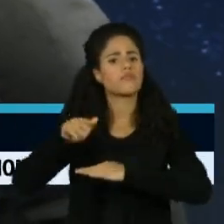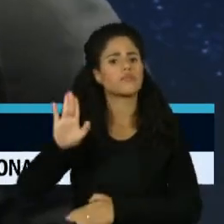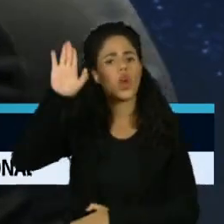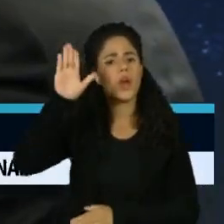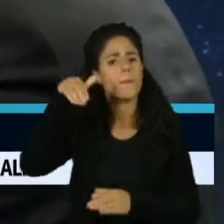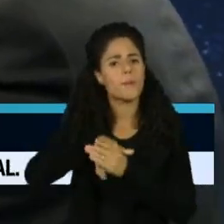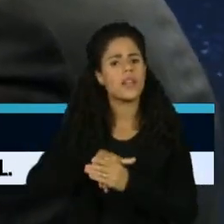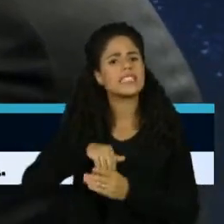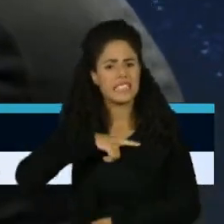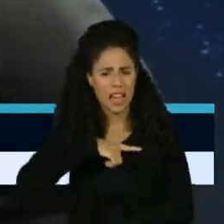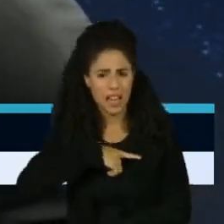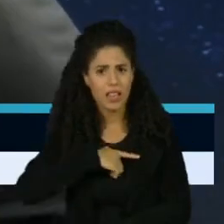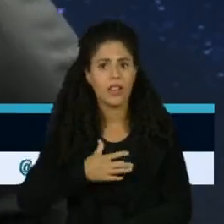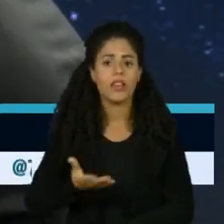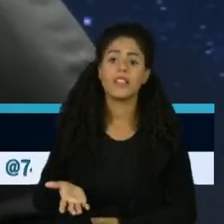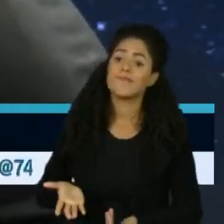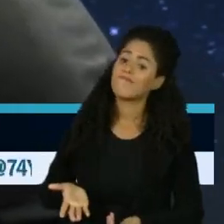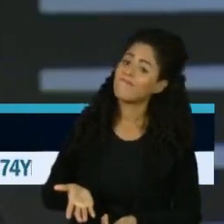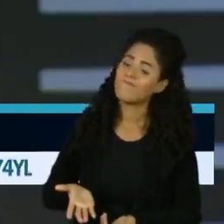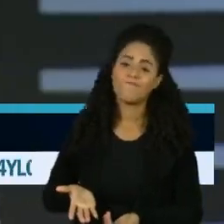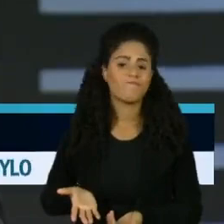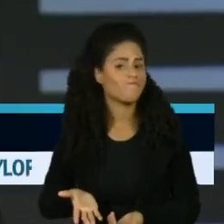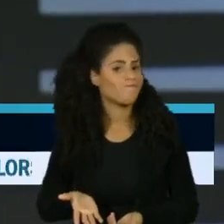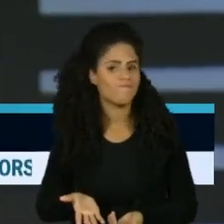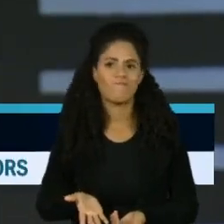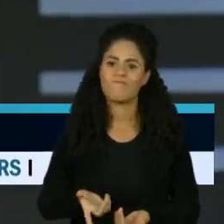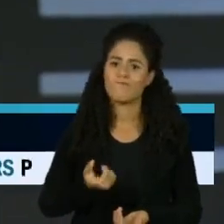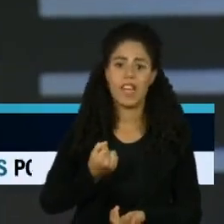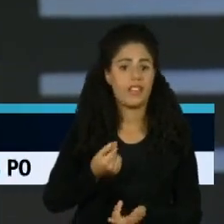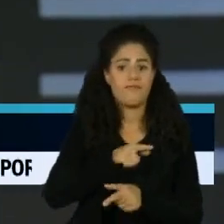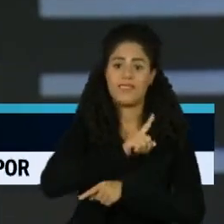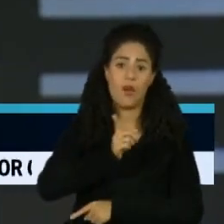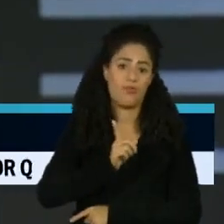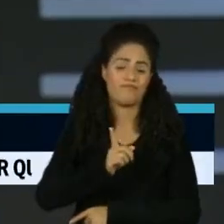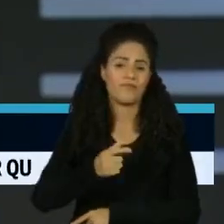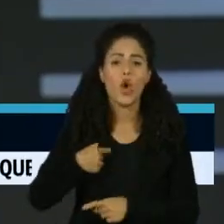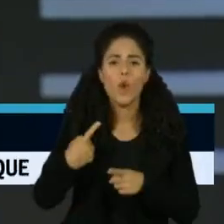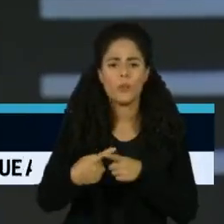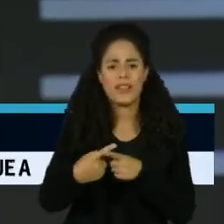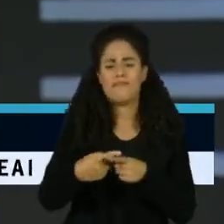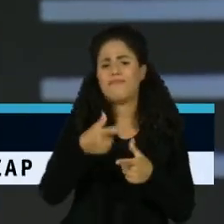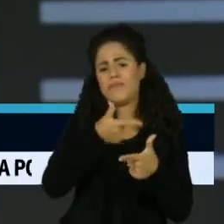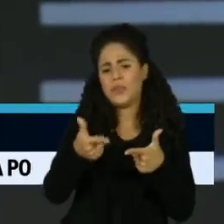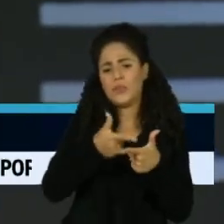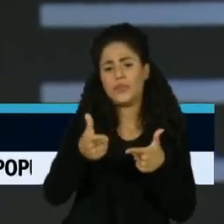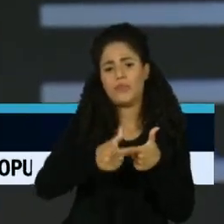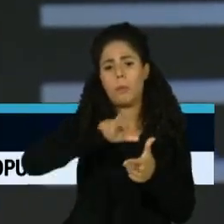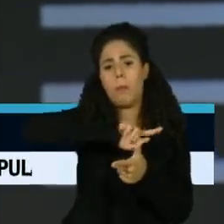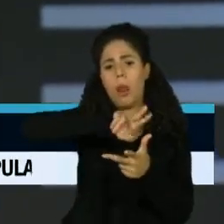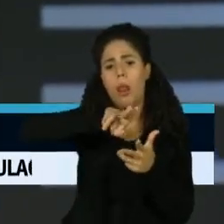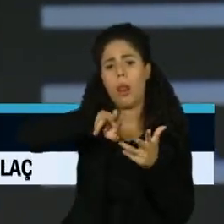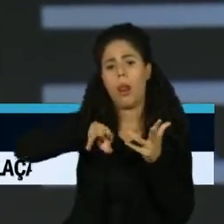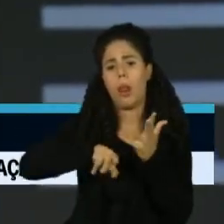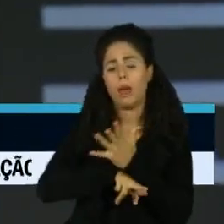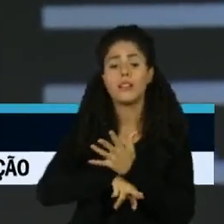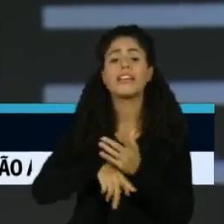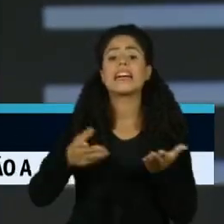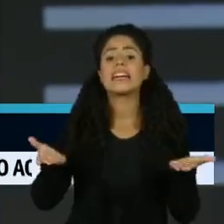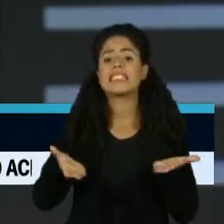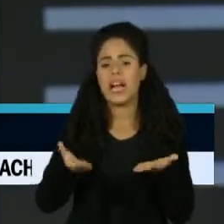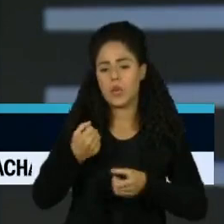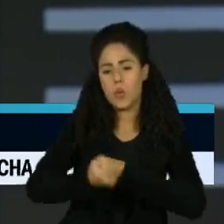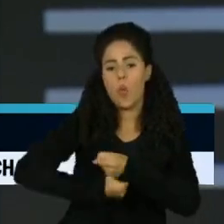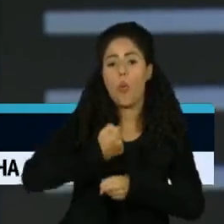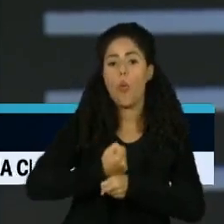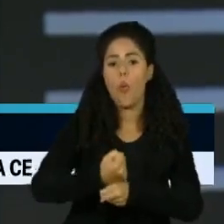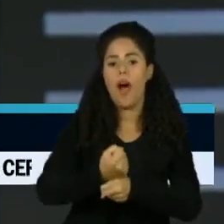a gente vai ser um príncipe é mais nenhum vai por várias razões por essas razões que você aprontou seja do ponto de vista é que nós vamos vendo